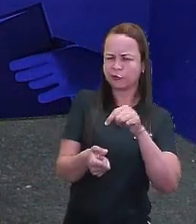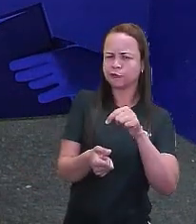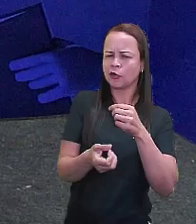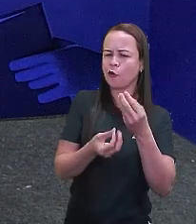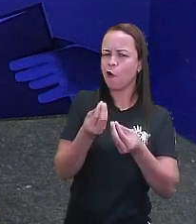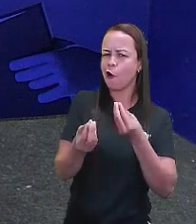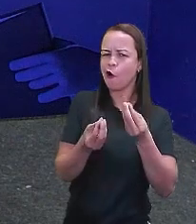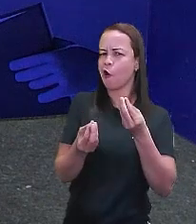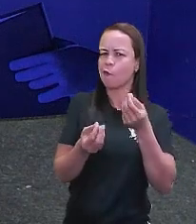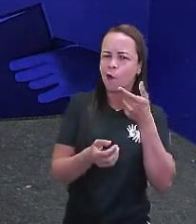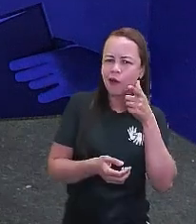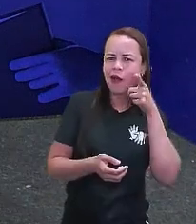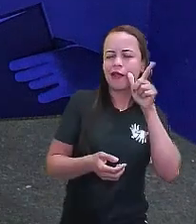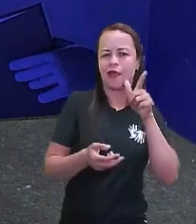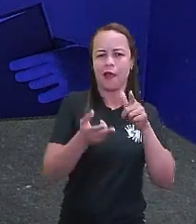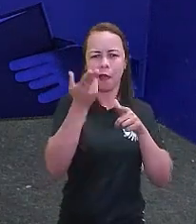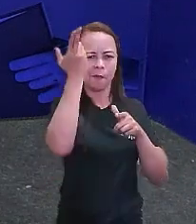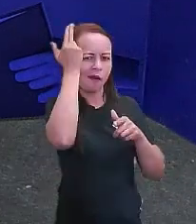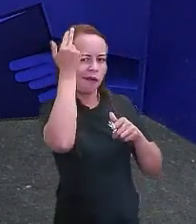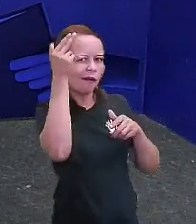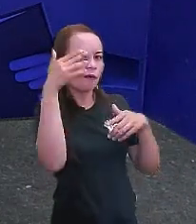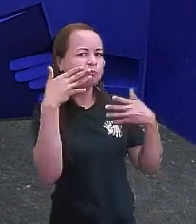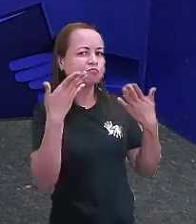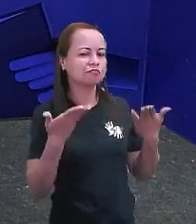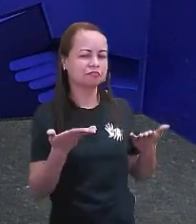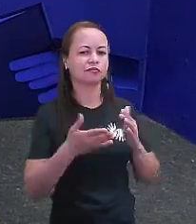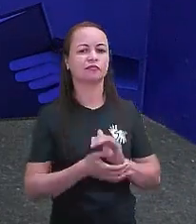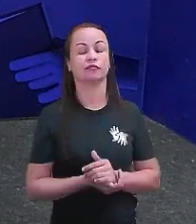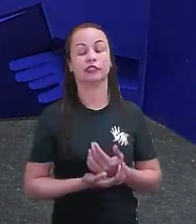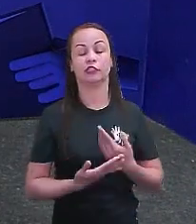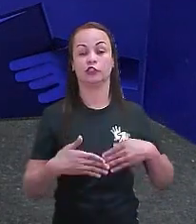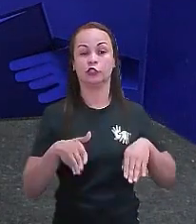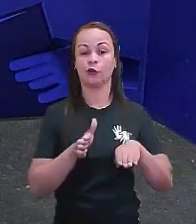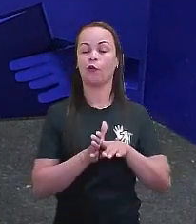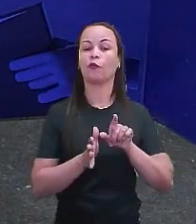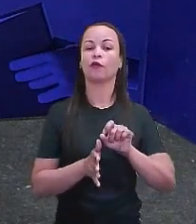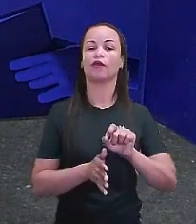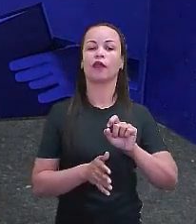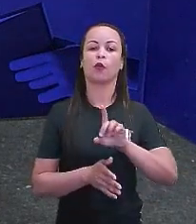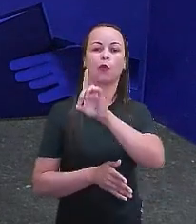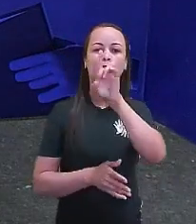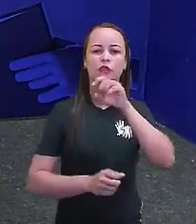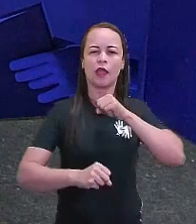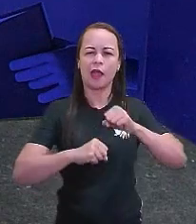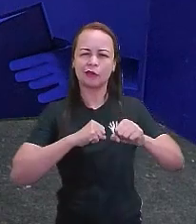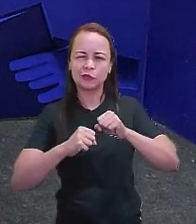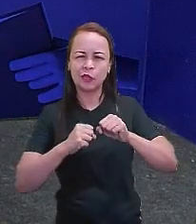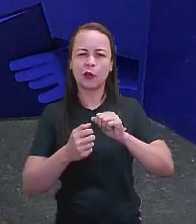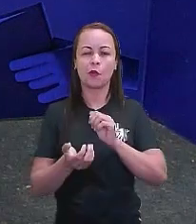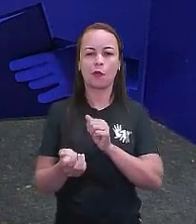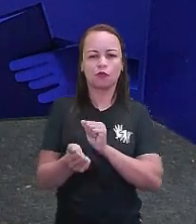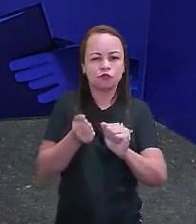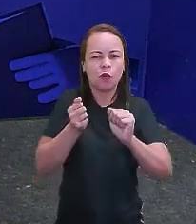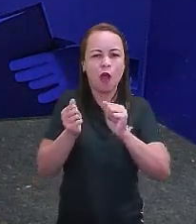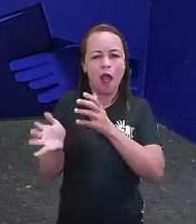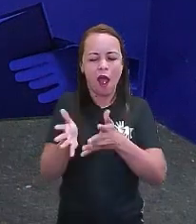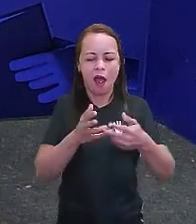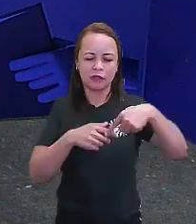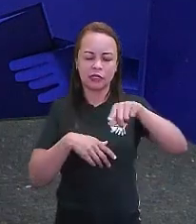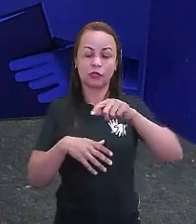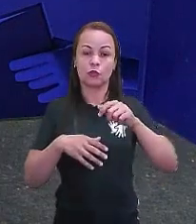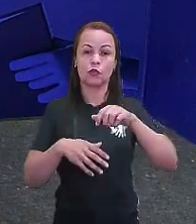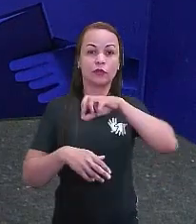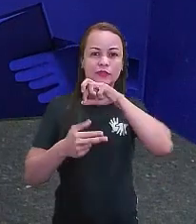contra uma lebre. E aí chegou o dia da corrida. Todo mundo se preparou. Os animais já estavam com